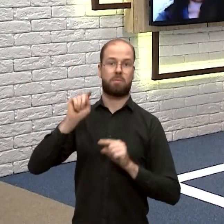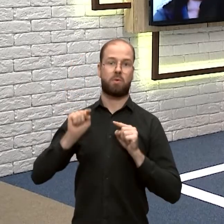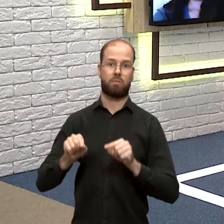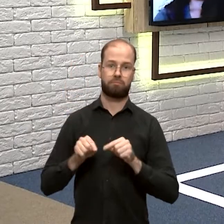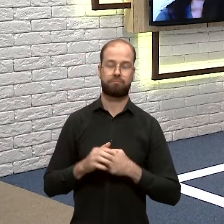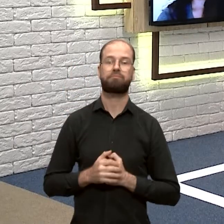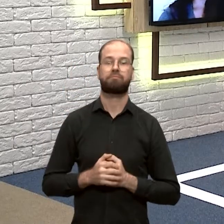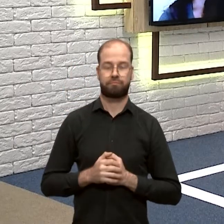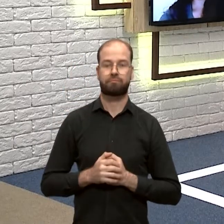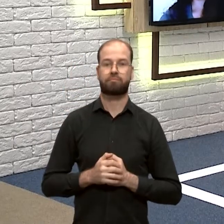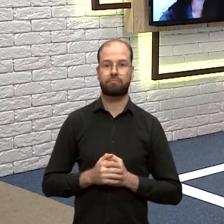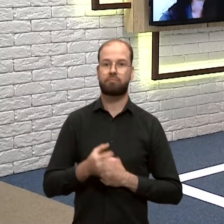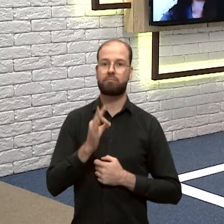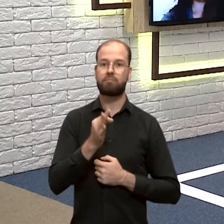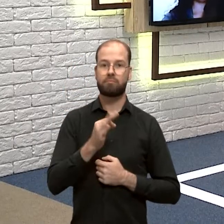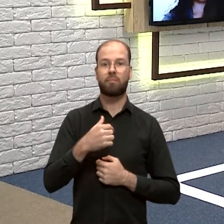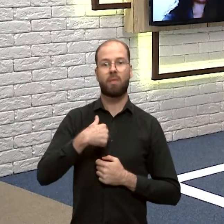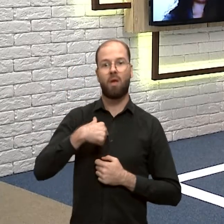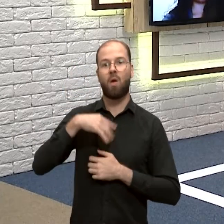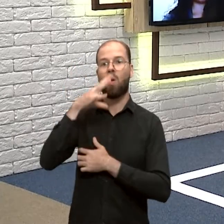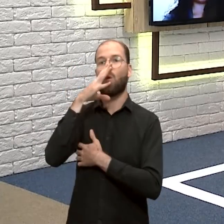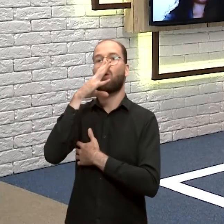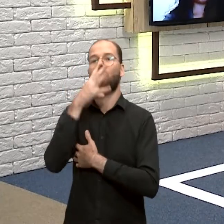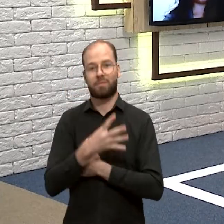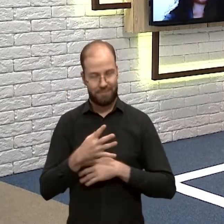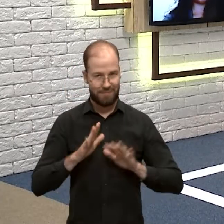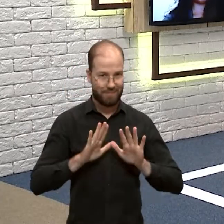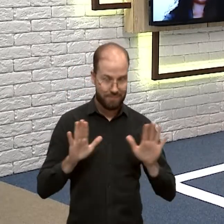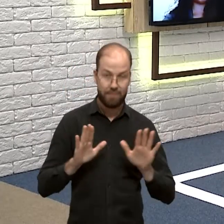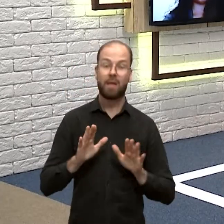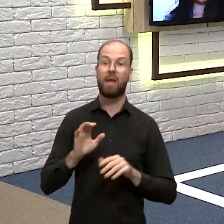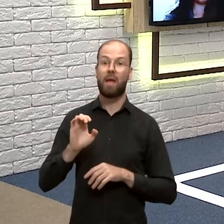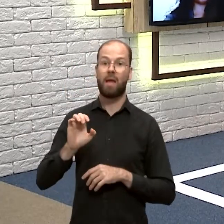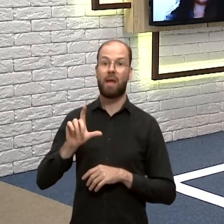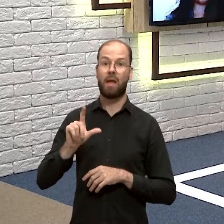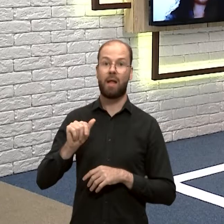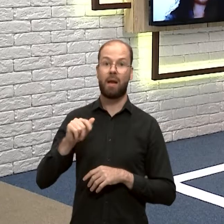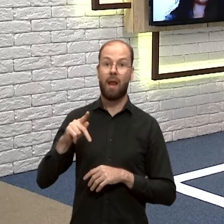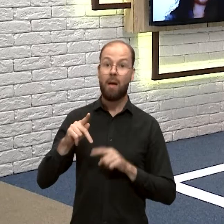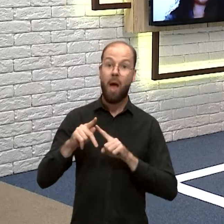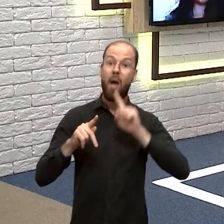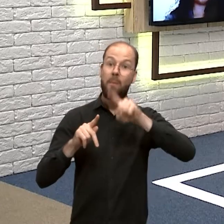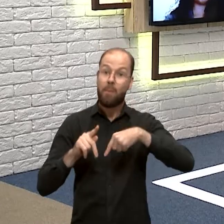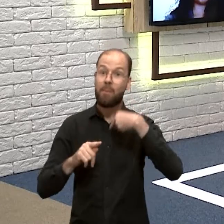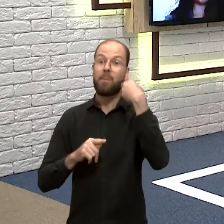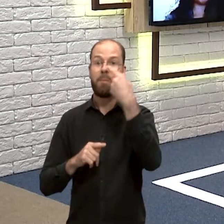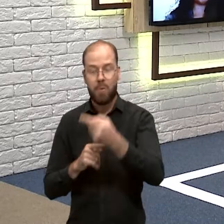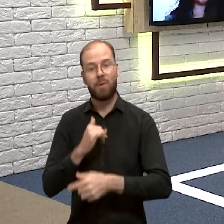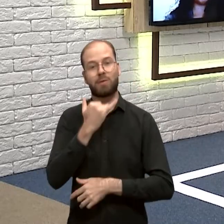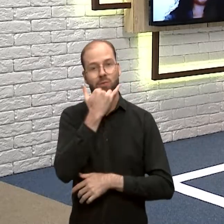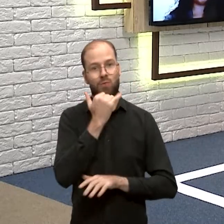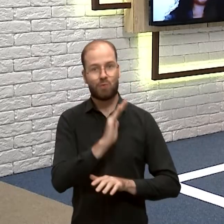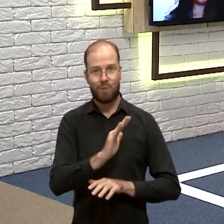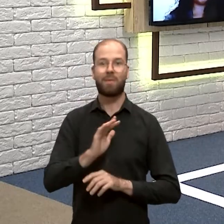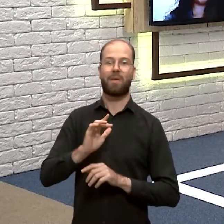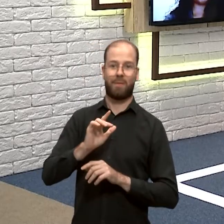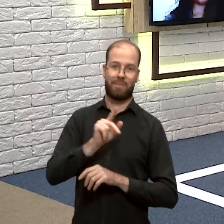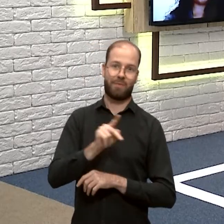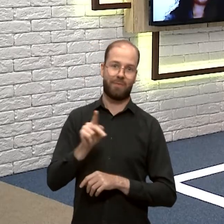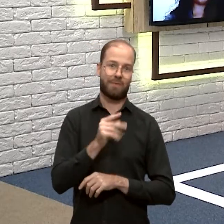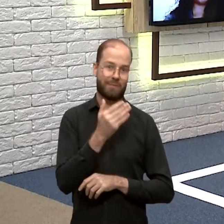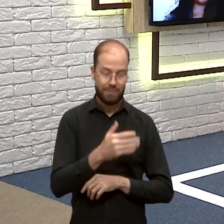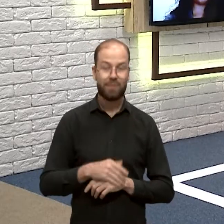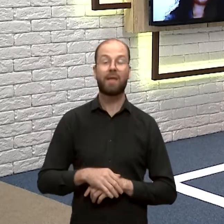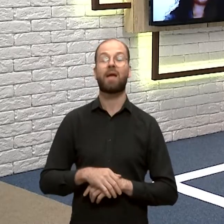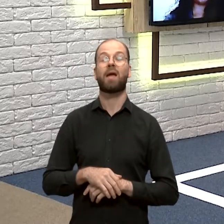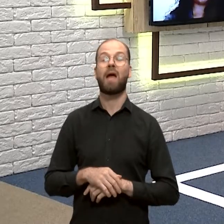É isso mesmo, professor. Eu que me confundi aqui. Vou falar do ELAP, na verdade, com o nosso próximo entrevistado do outro bloco. Desculpa, professor Rodrigo.